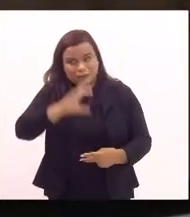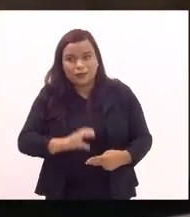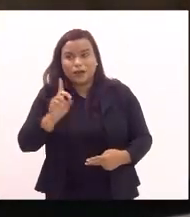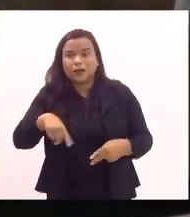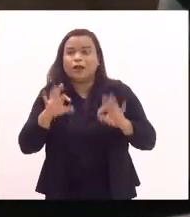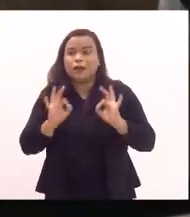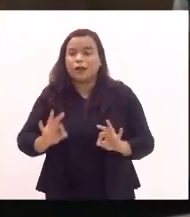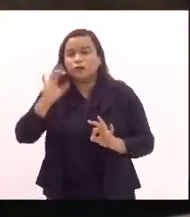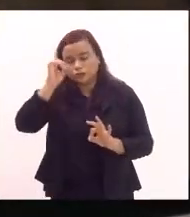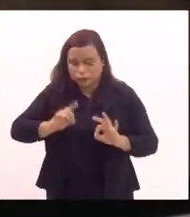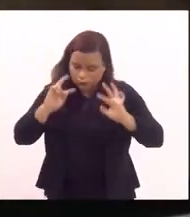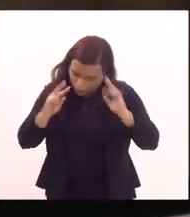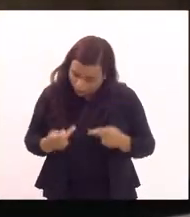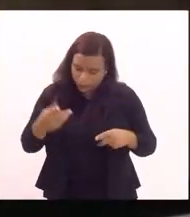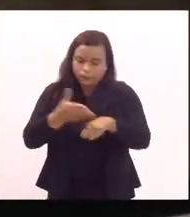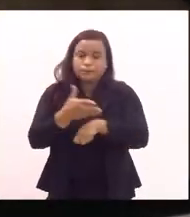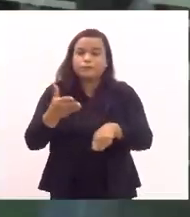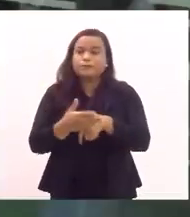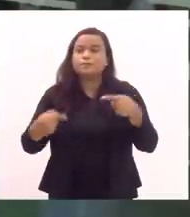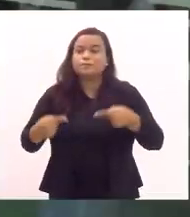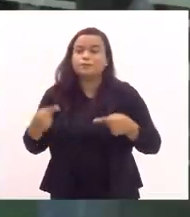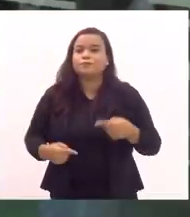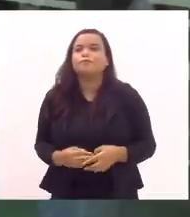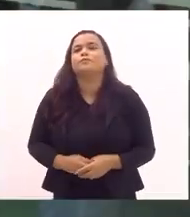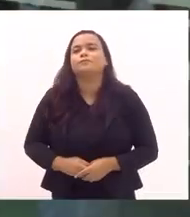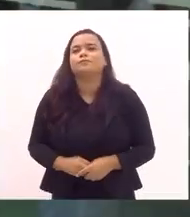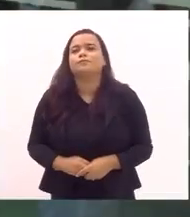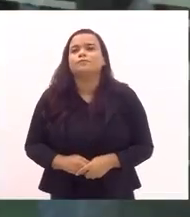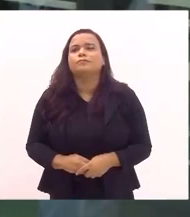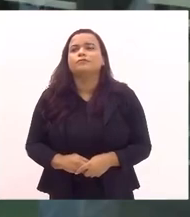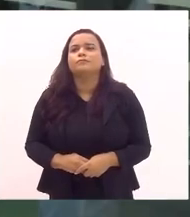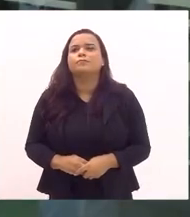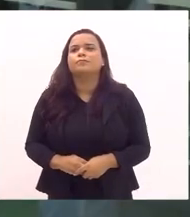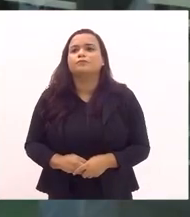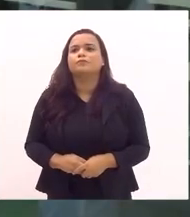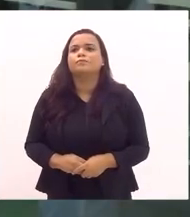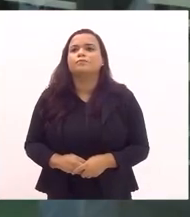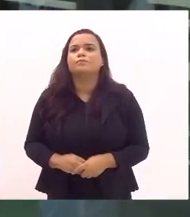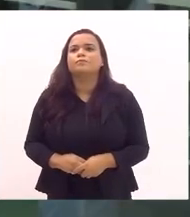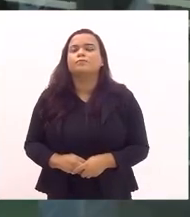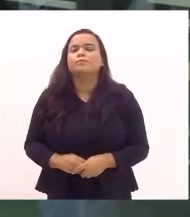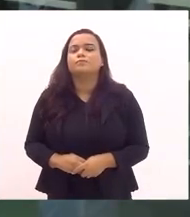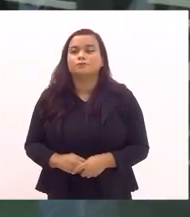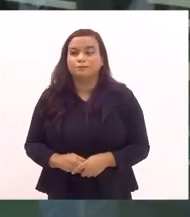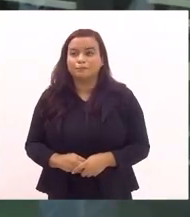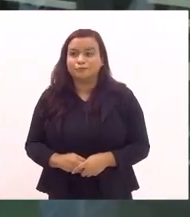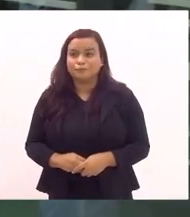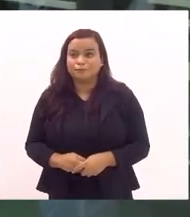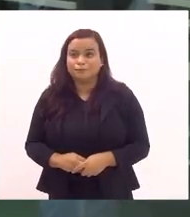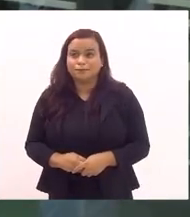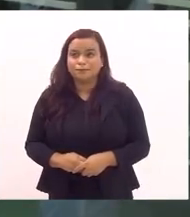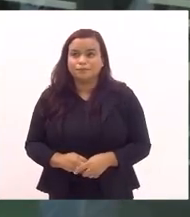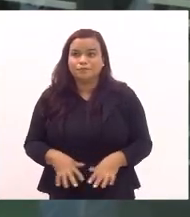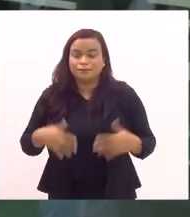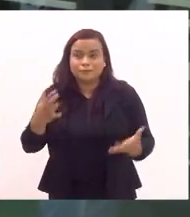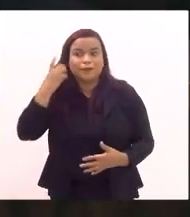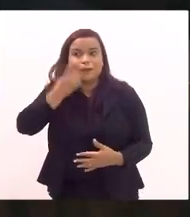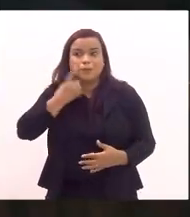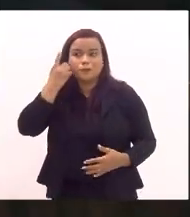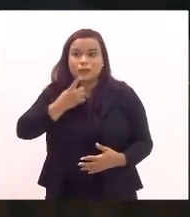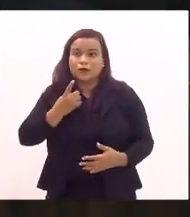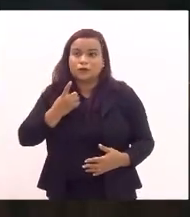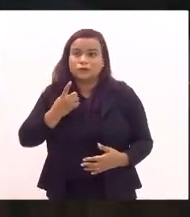a garantia do direito humano à participação política bom então é deputado